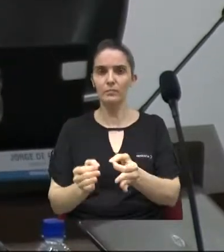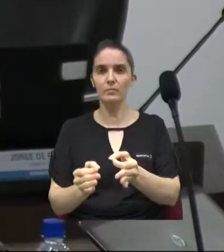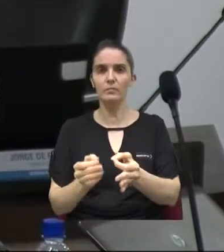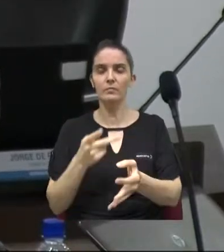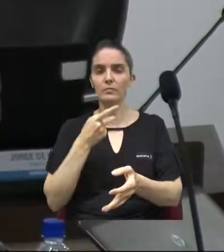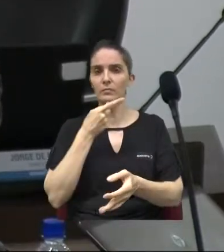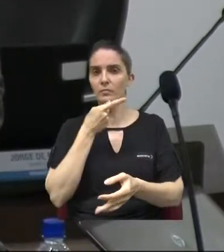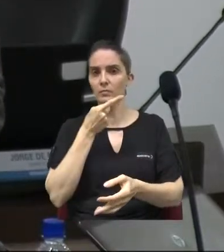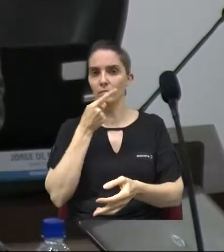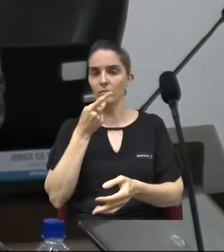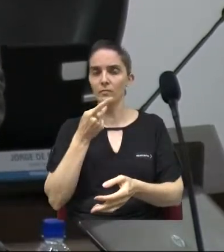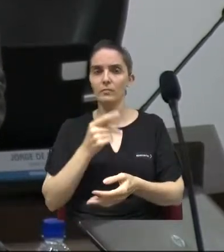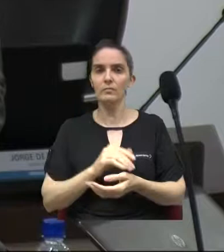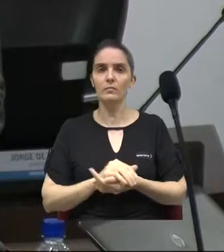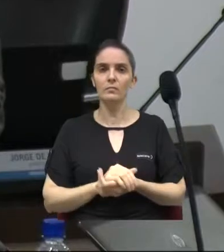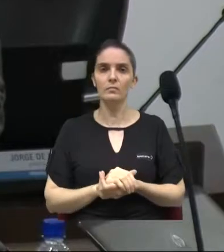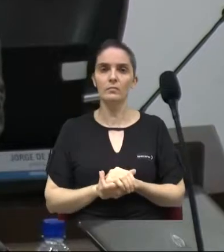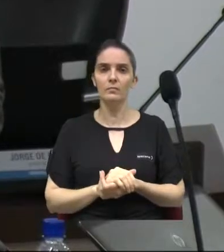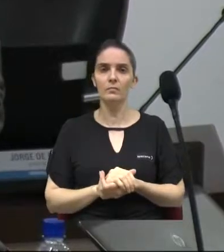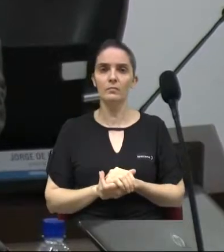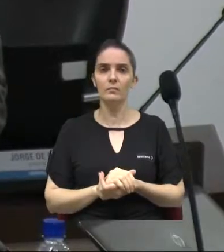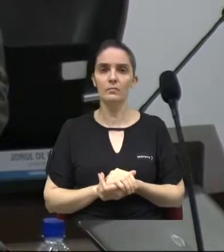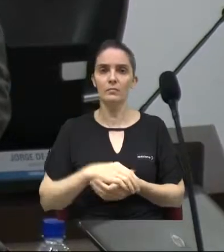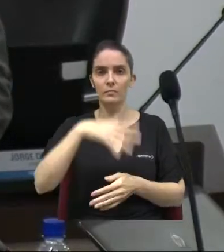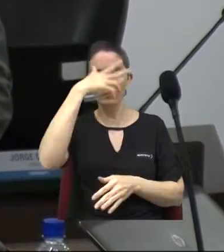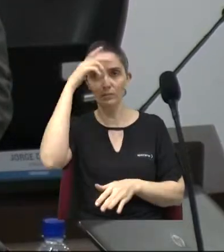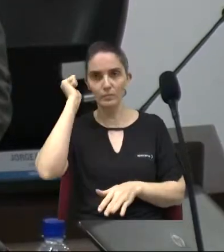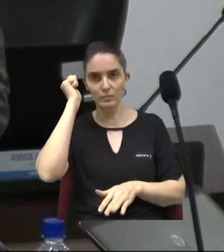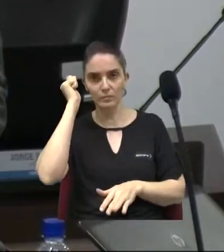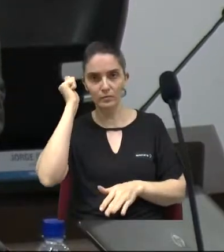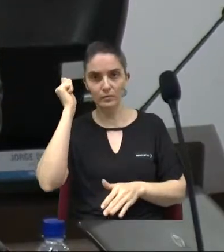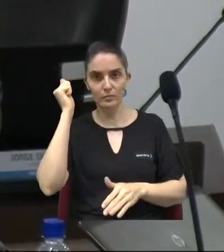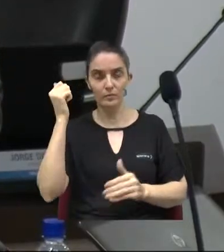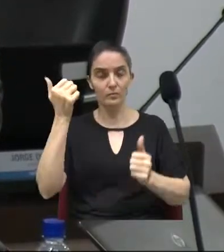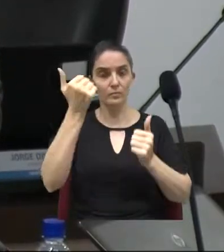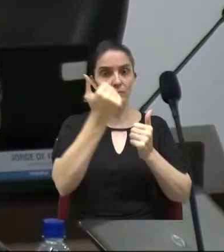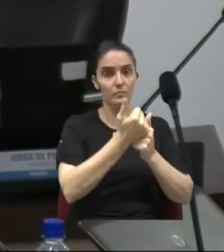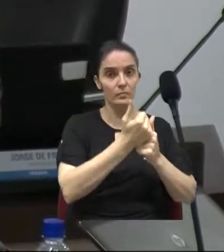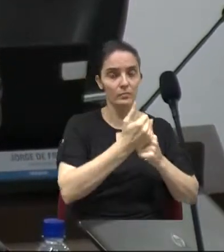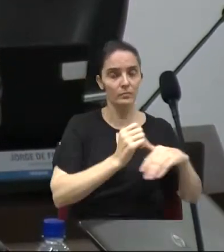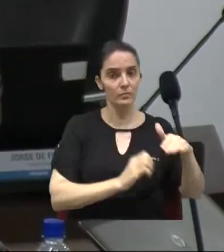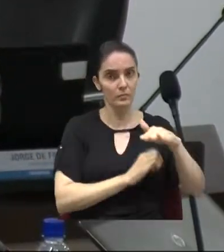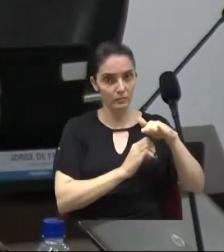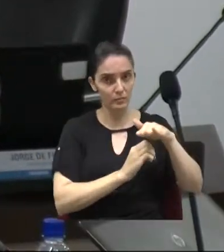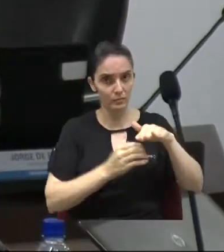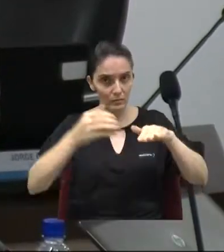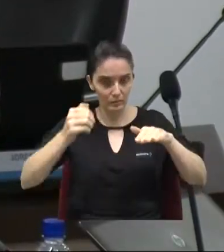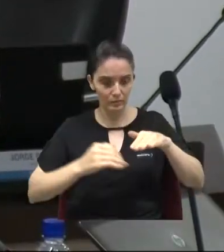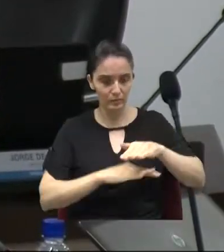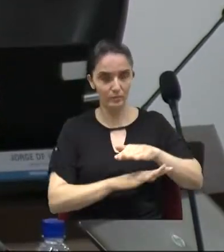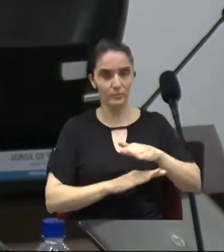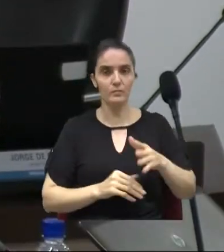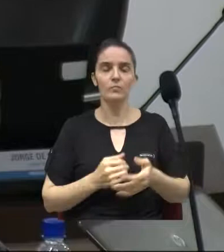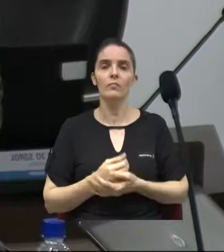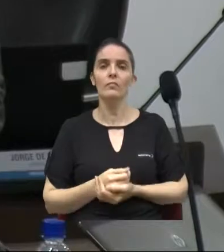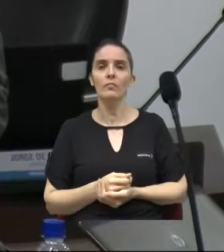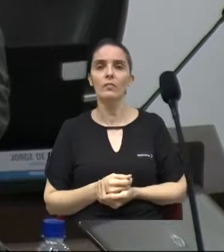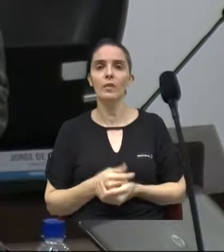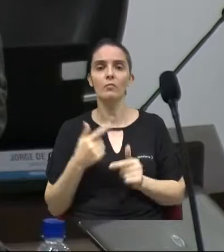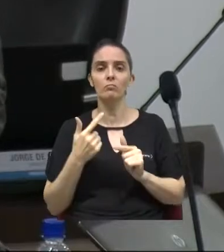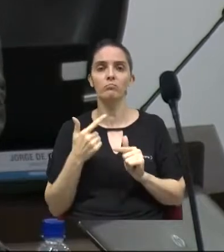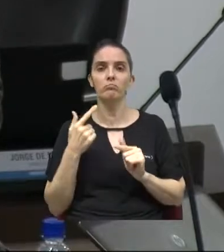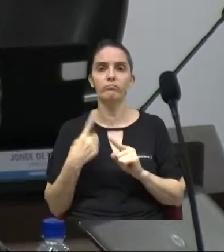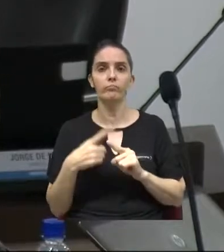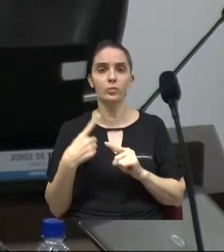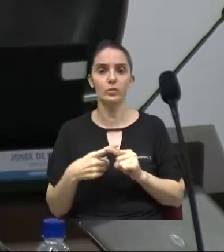falou que aos trabalhadores que a intervenção foi feita justamente para ficar assegurados os anseios dos trabalhadores, temerosos com os seus empregos